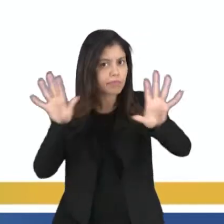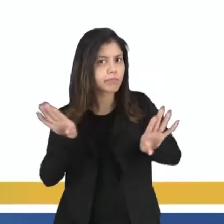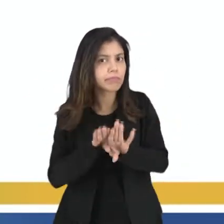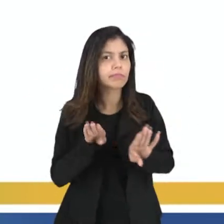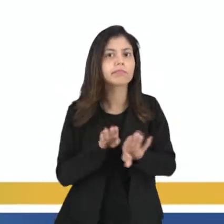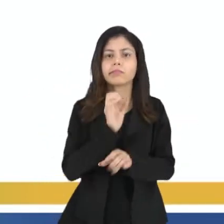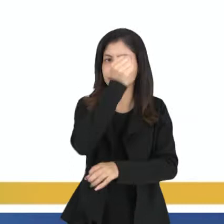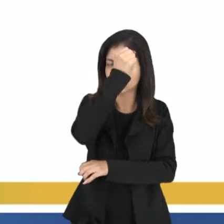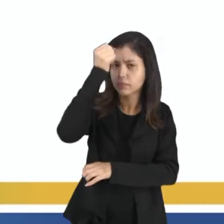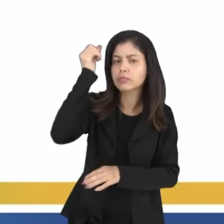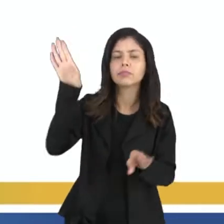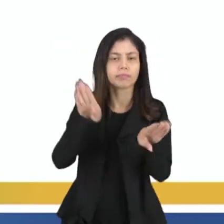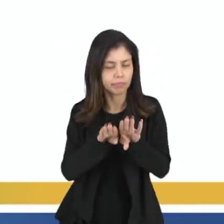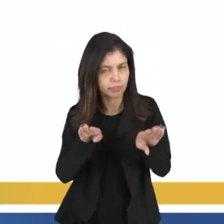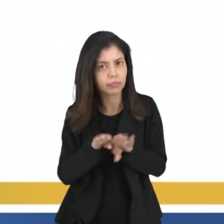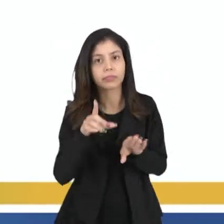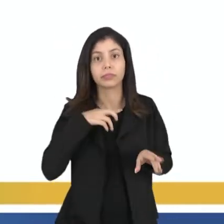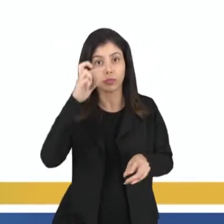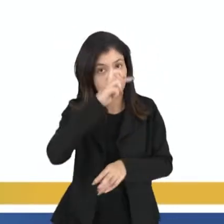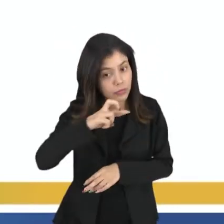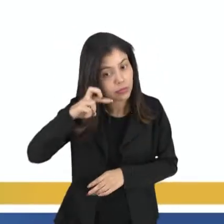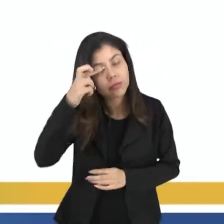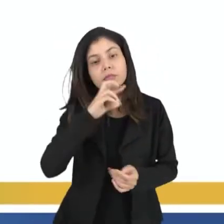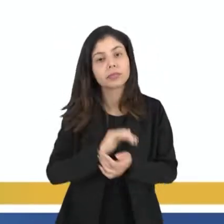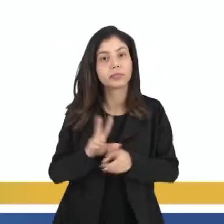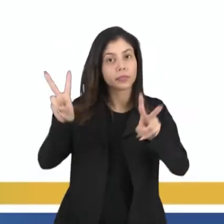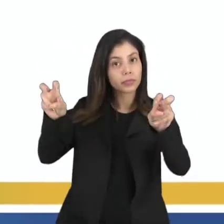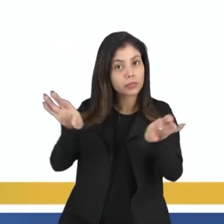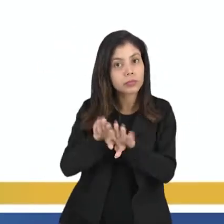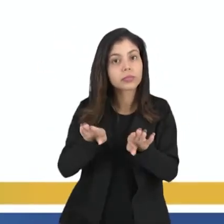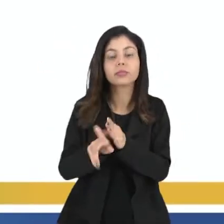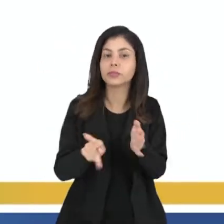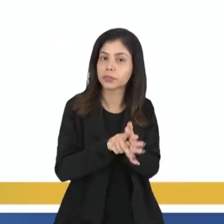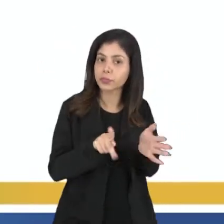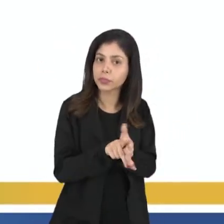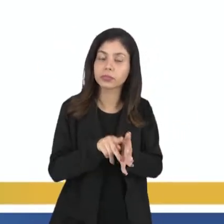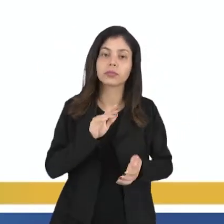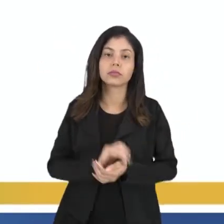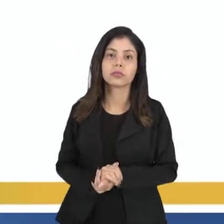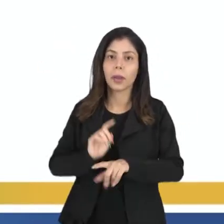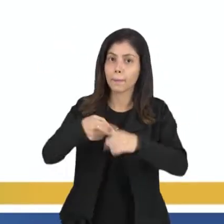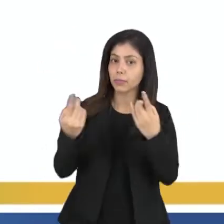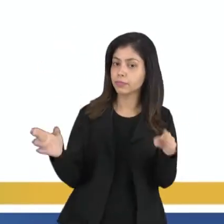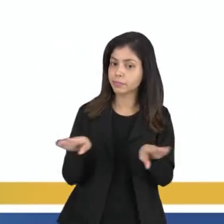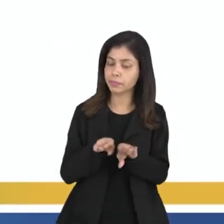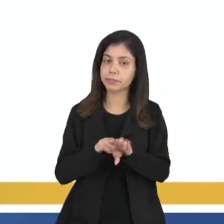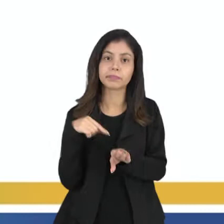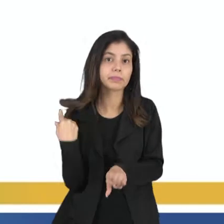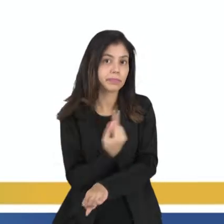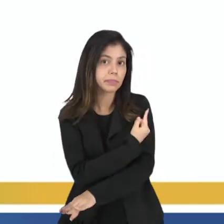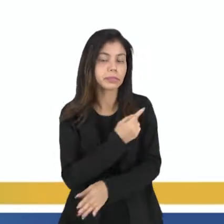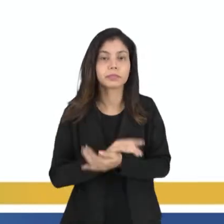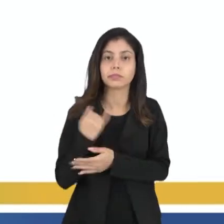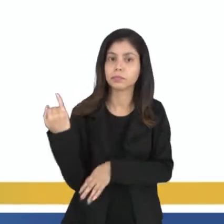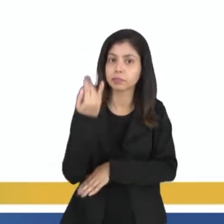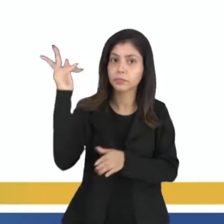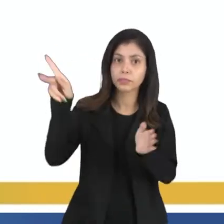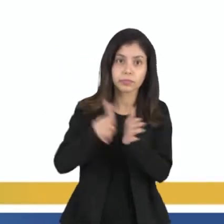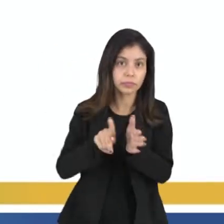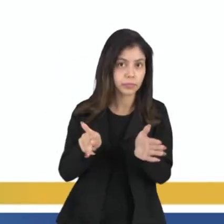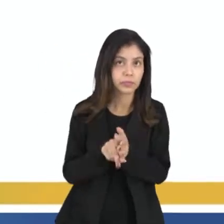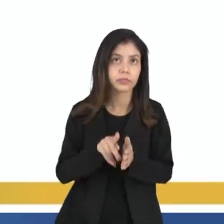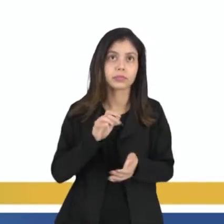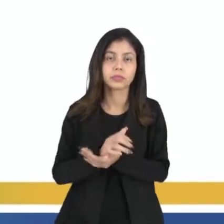que a sociologia, ela também observa esse tipo de situação, mas nós temos especificamente